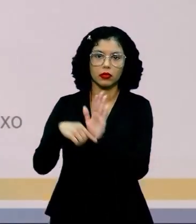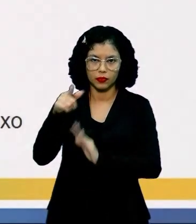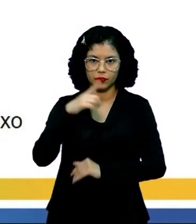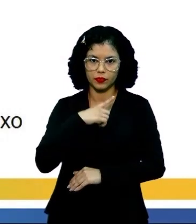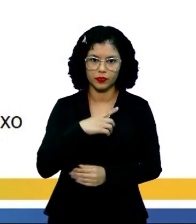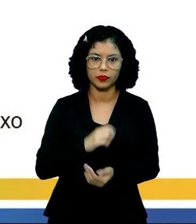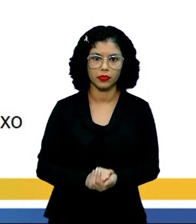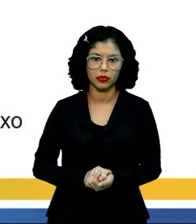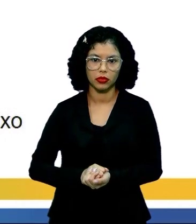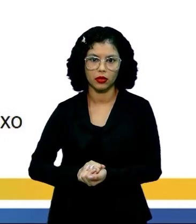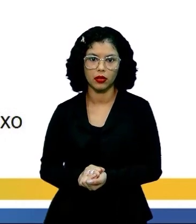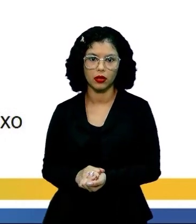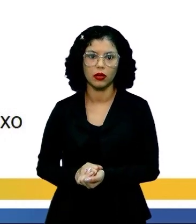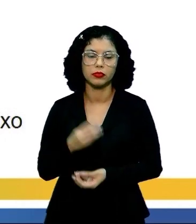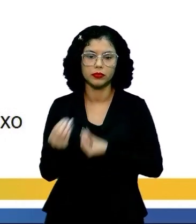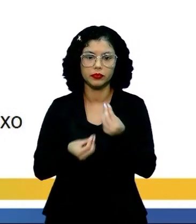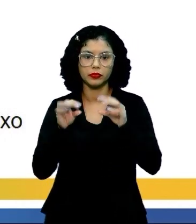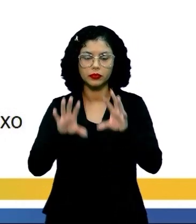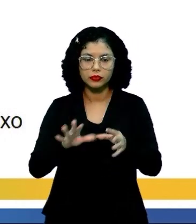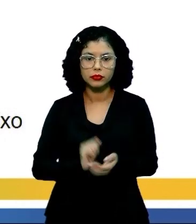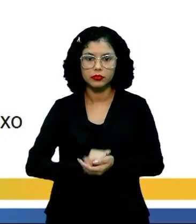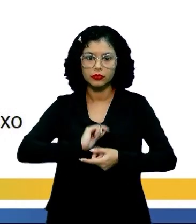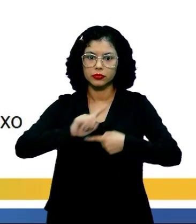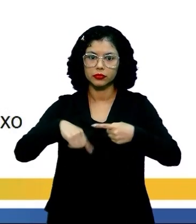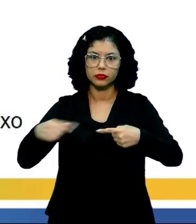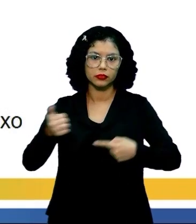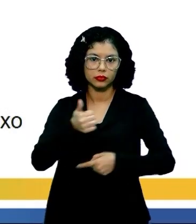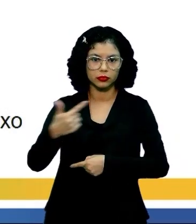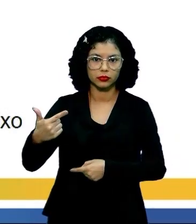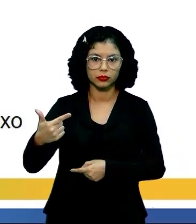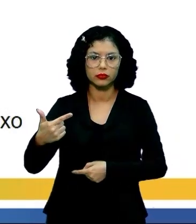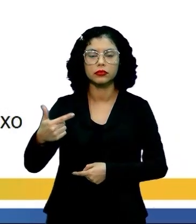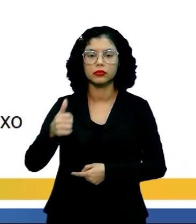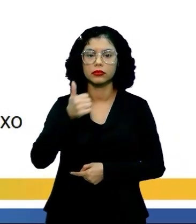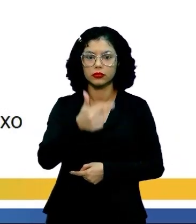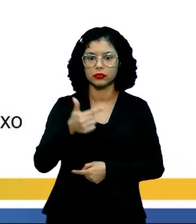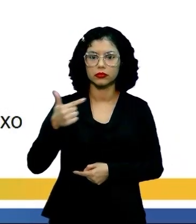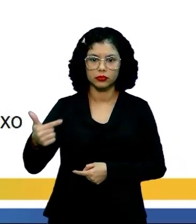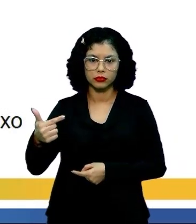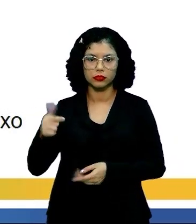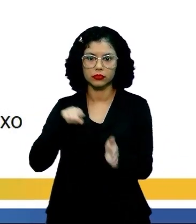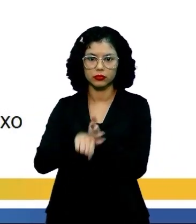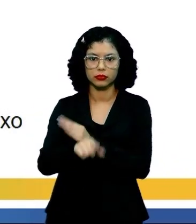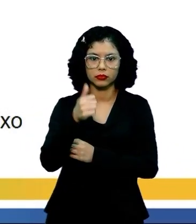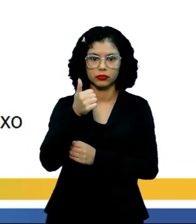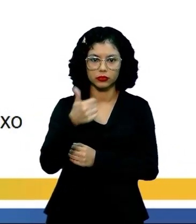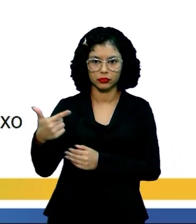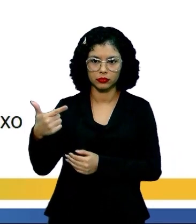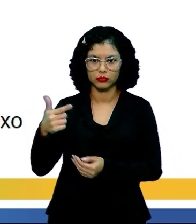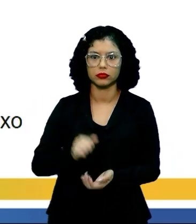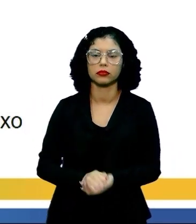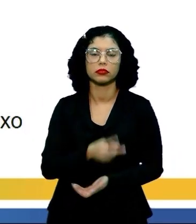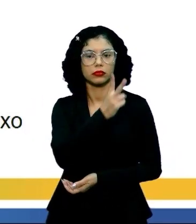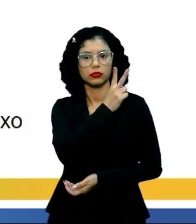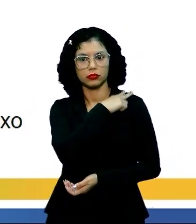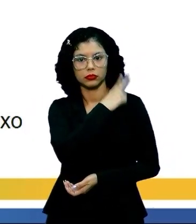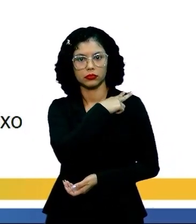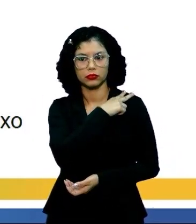têm, ok? Como assim? Questão 12, página 22 do livro A Prova Enem do segundo